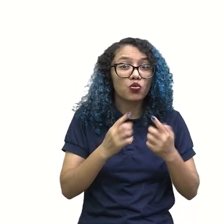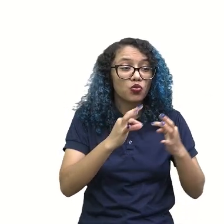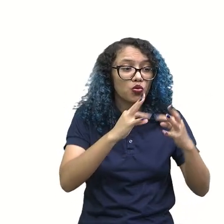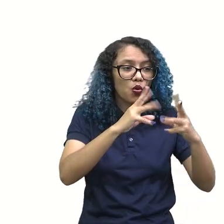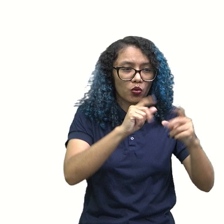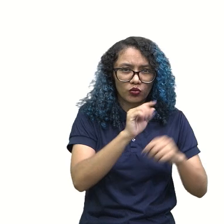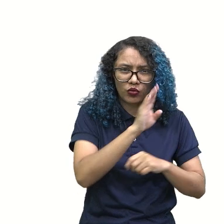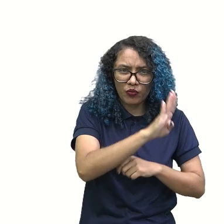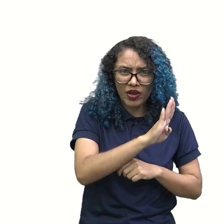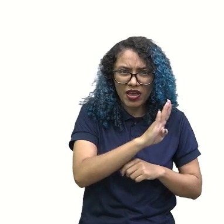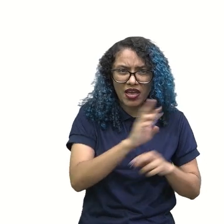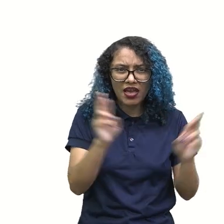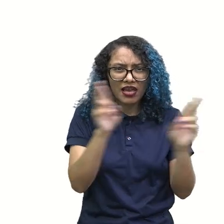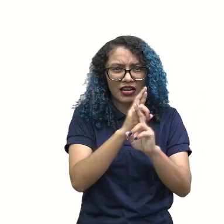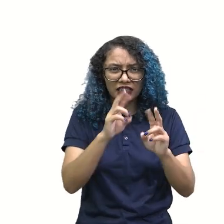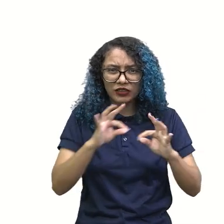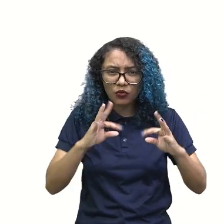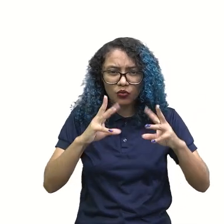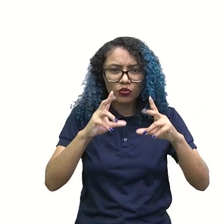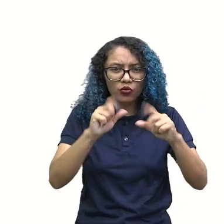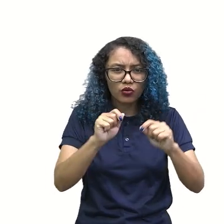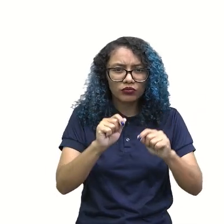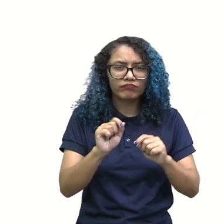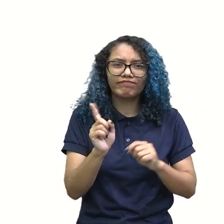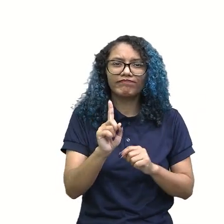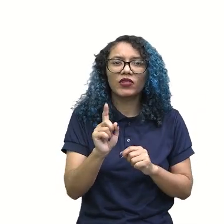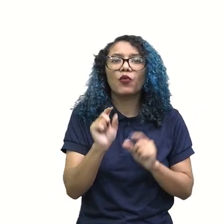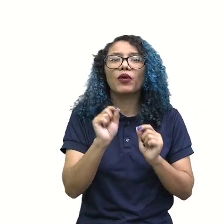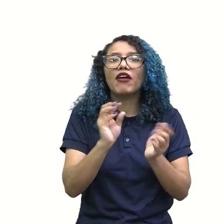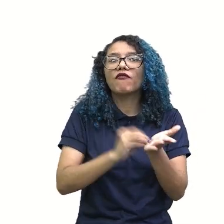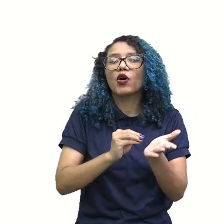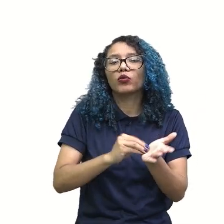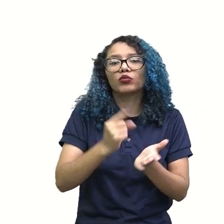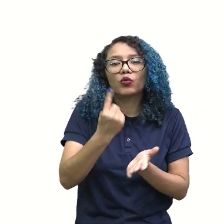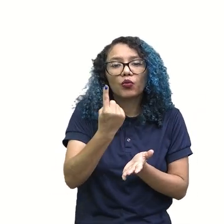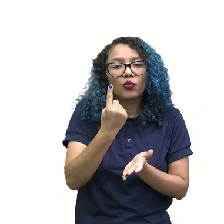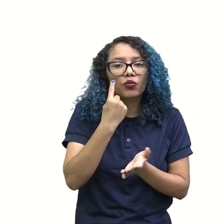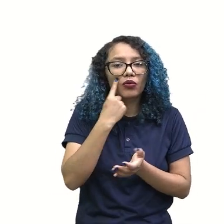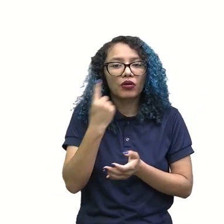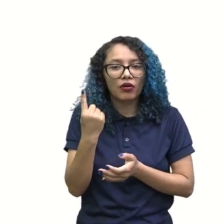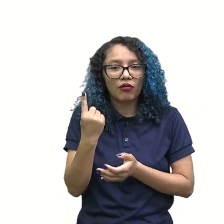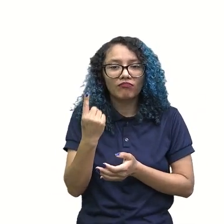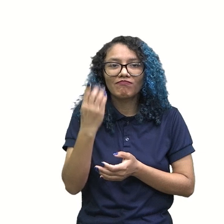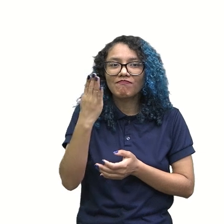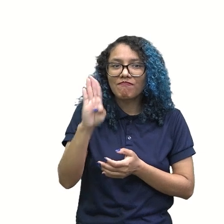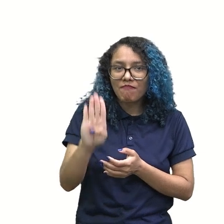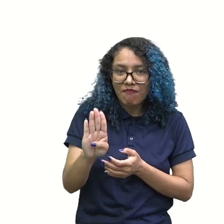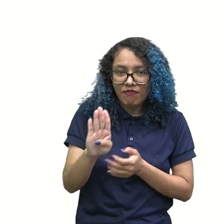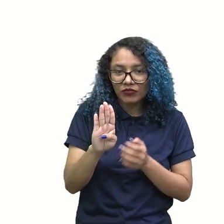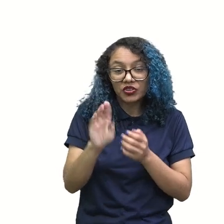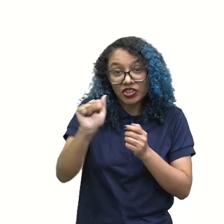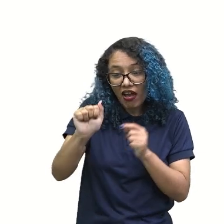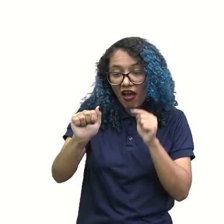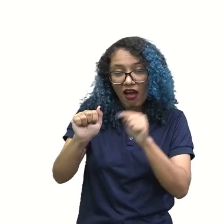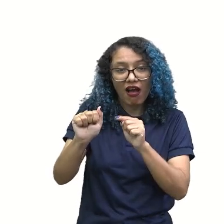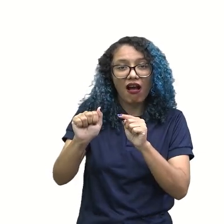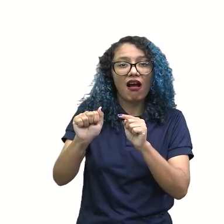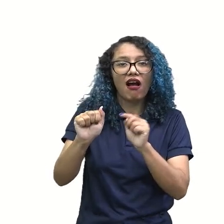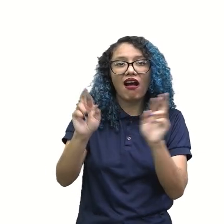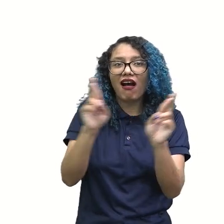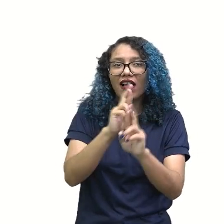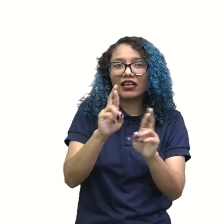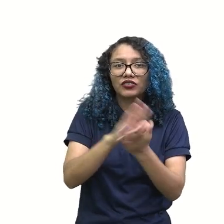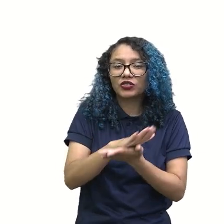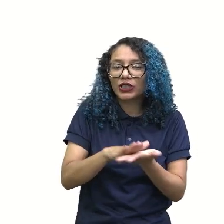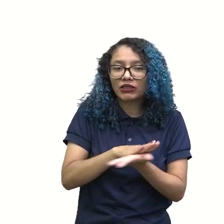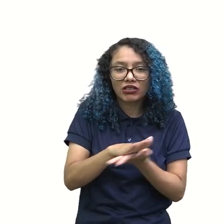que não, certo? A gente já percebeu que ficou aqui um elemento de A sem se comunicar, sem se